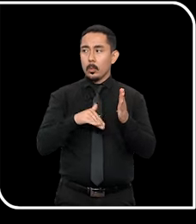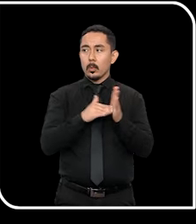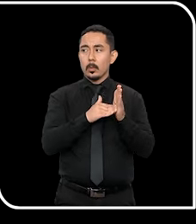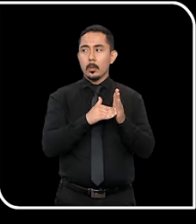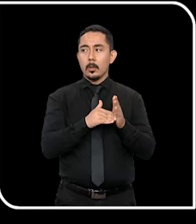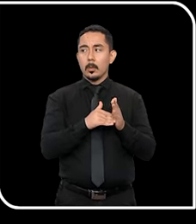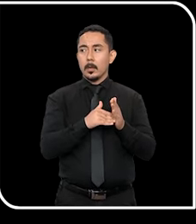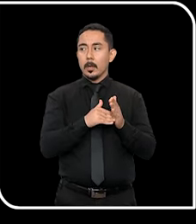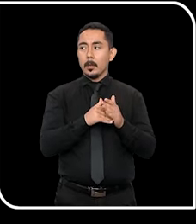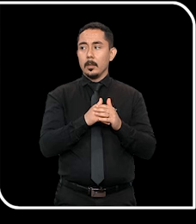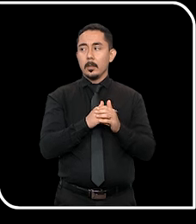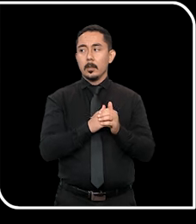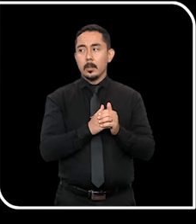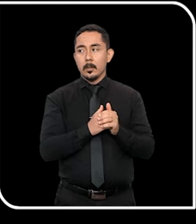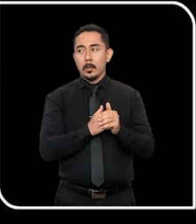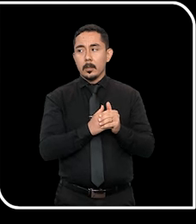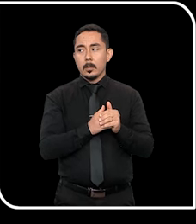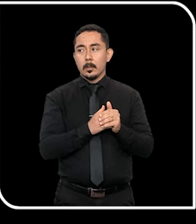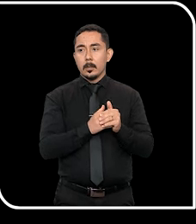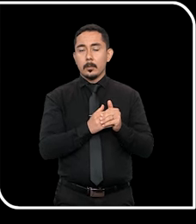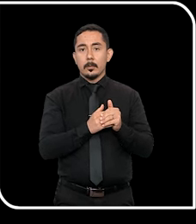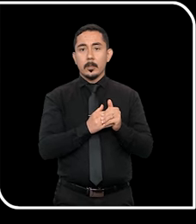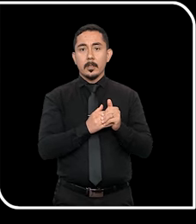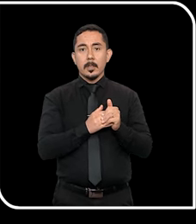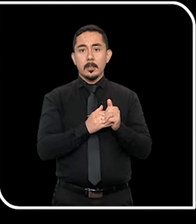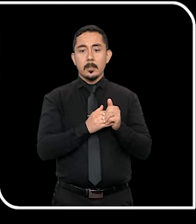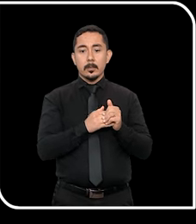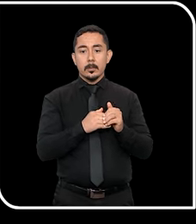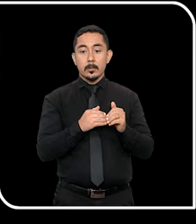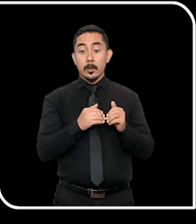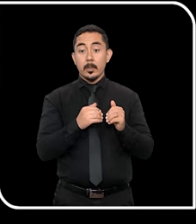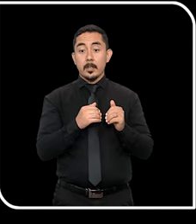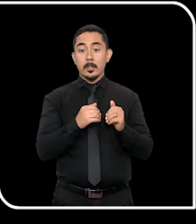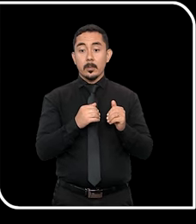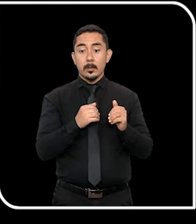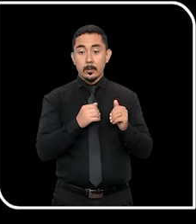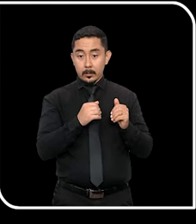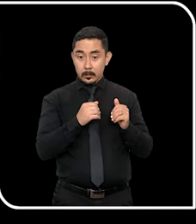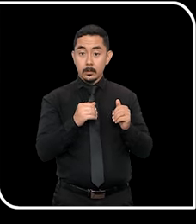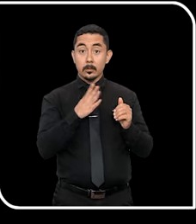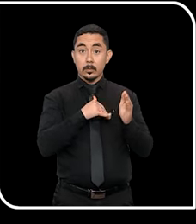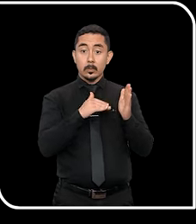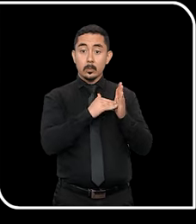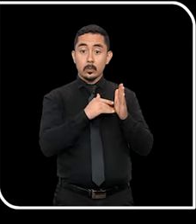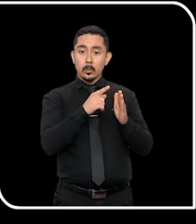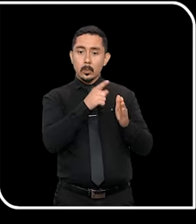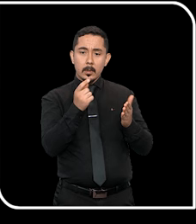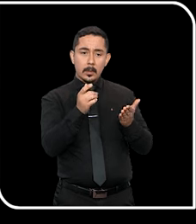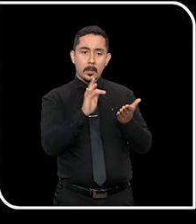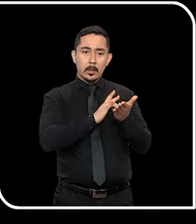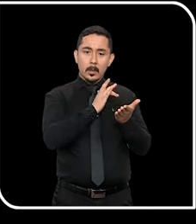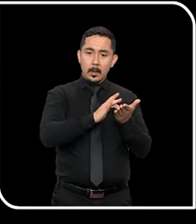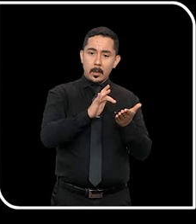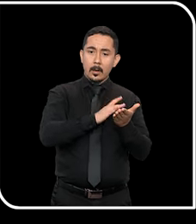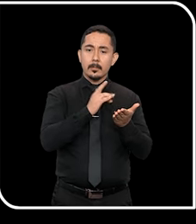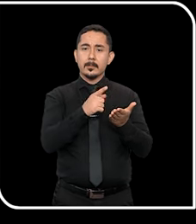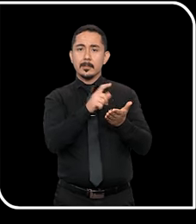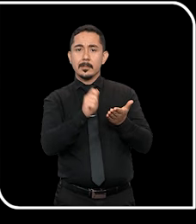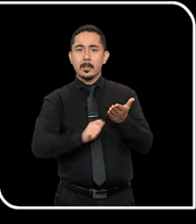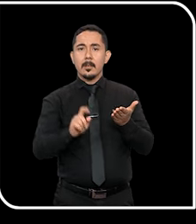coordenar uma mcr não precisa existem outras formas usa um computador usa um tablet não